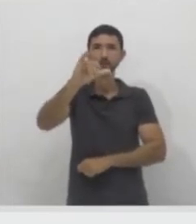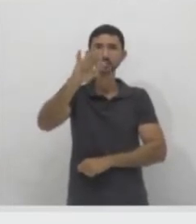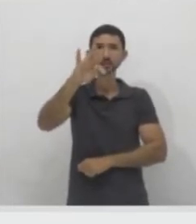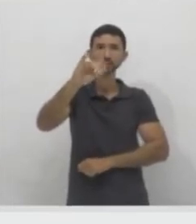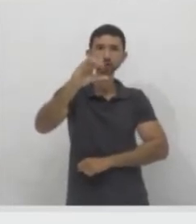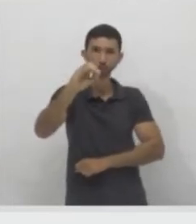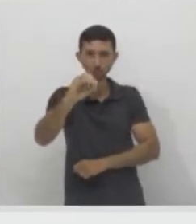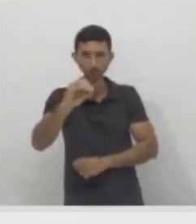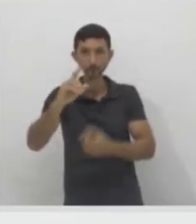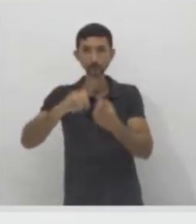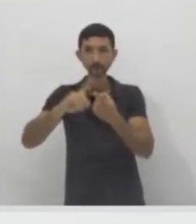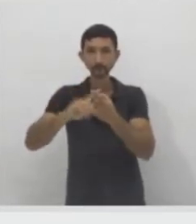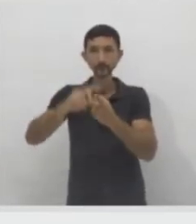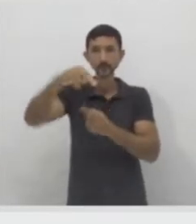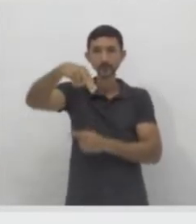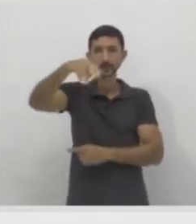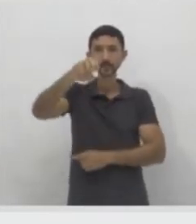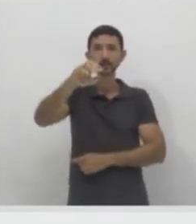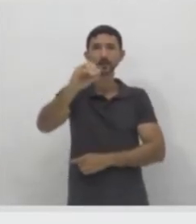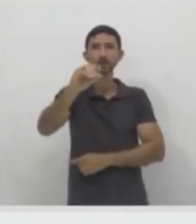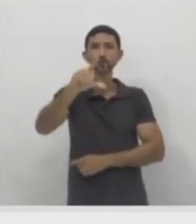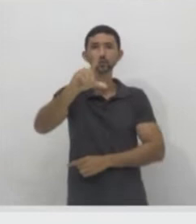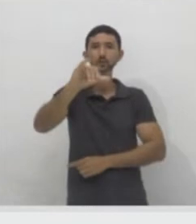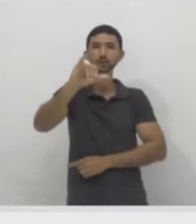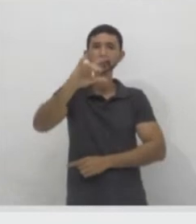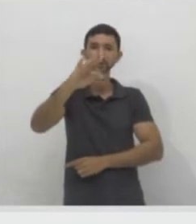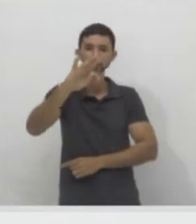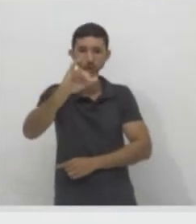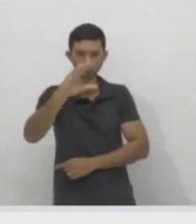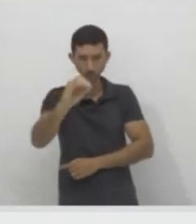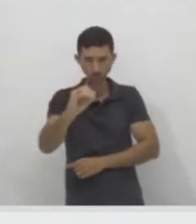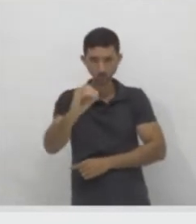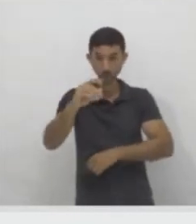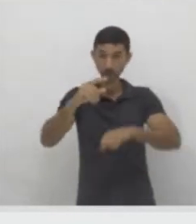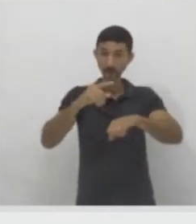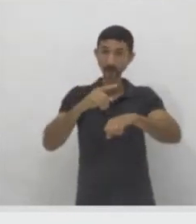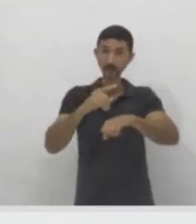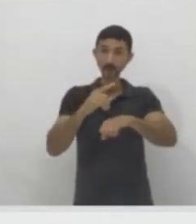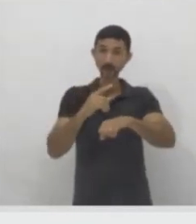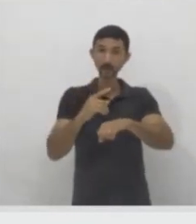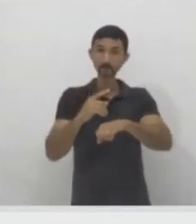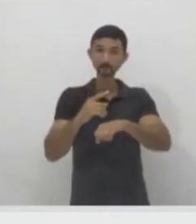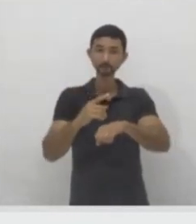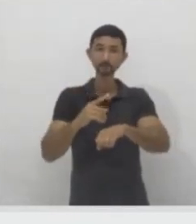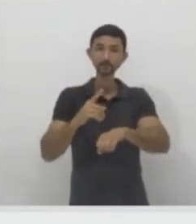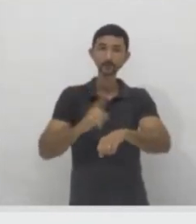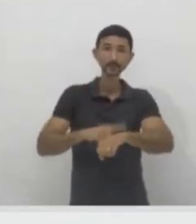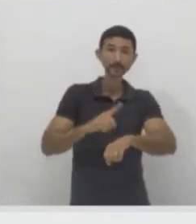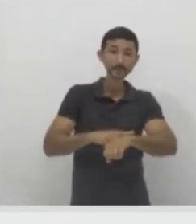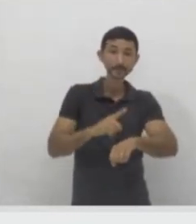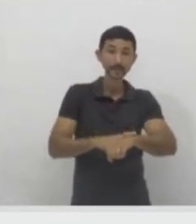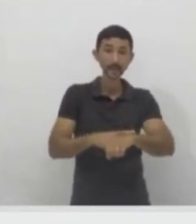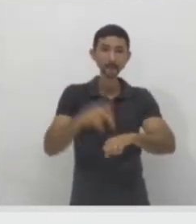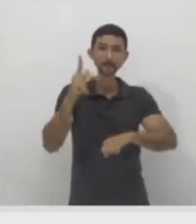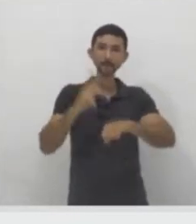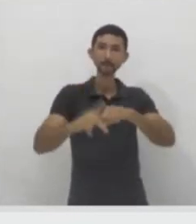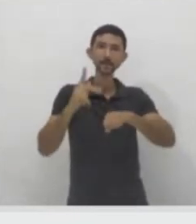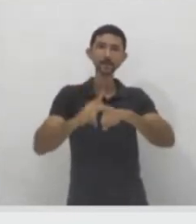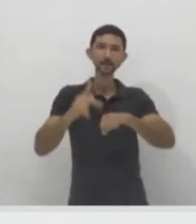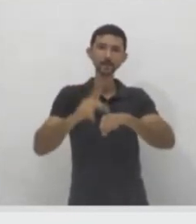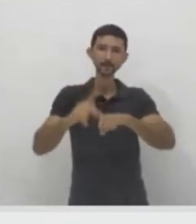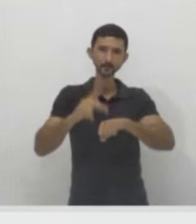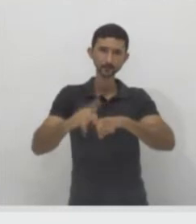Os dois são conhecidos como Idade da Pedra. Aqui no Paleolítico, conhecido como a Idade da